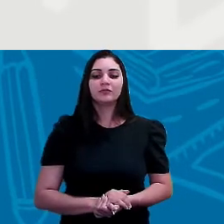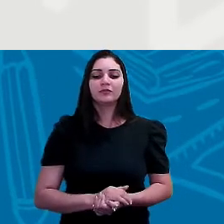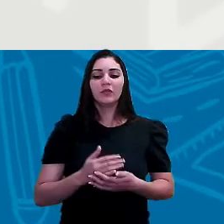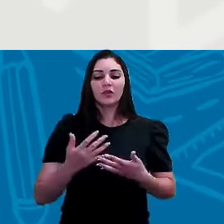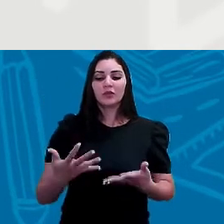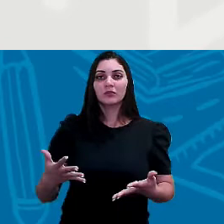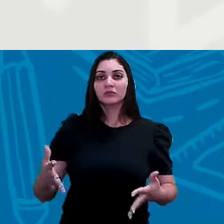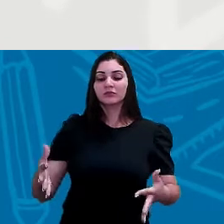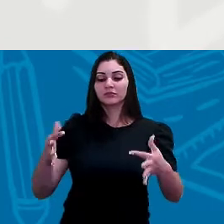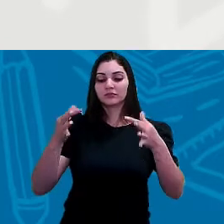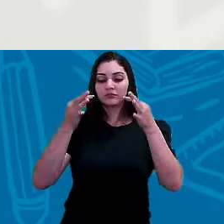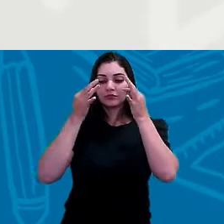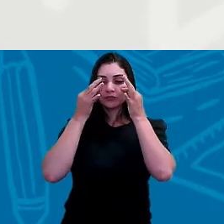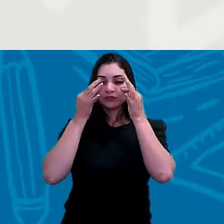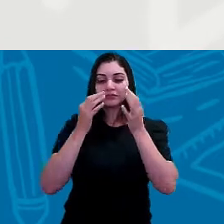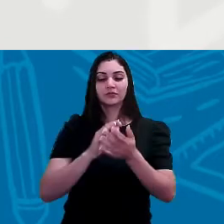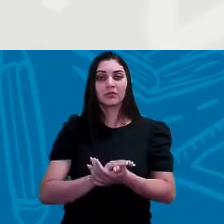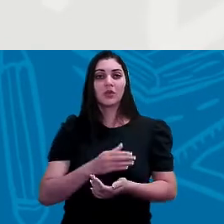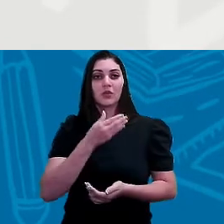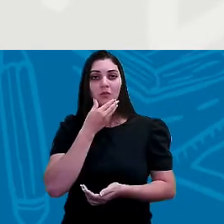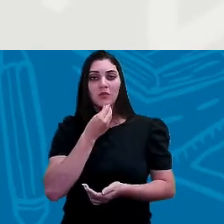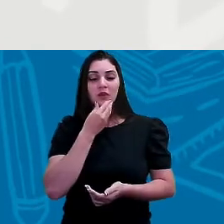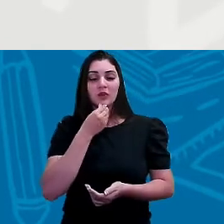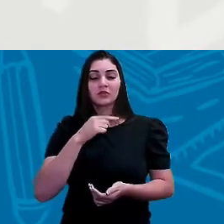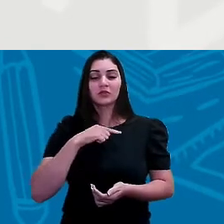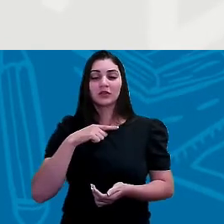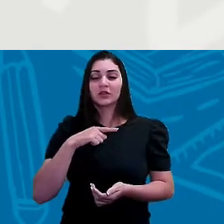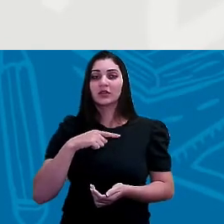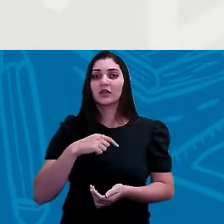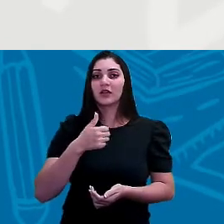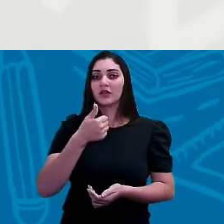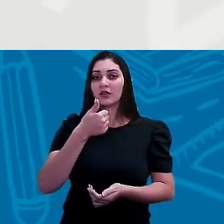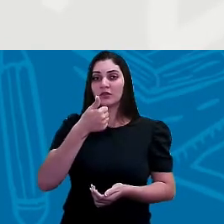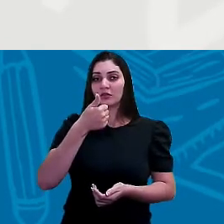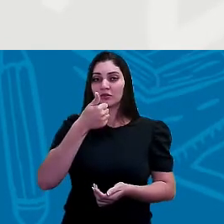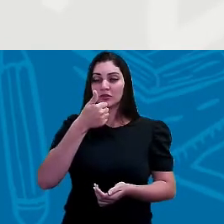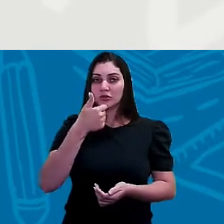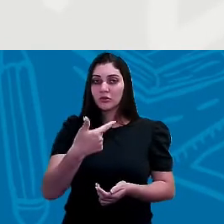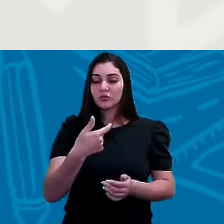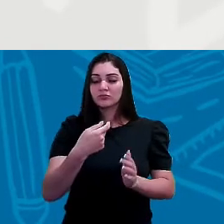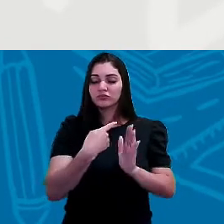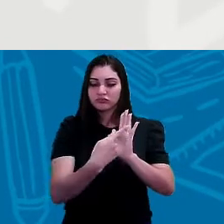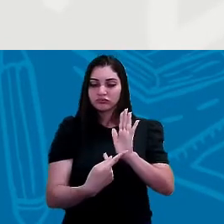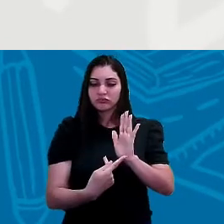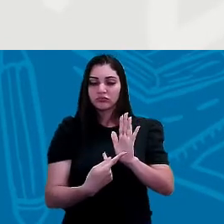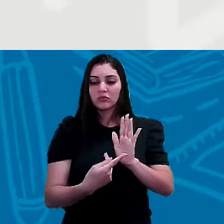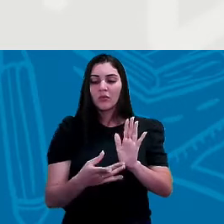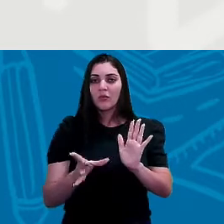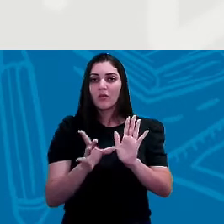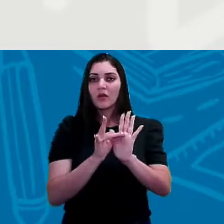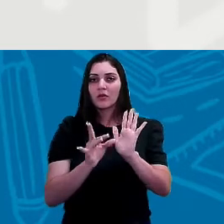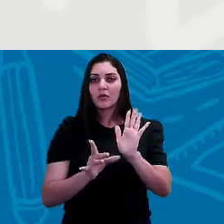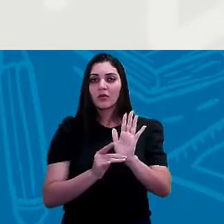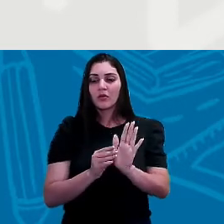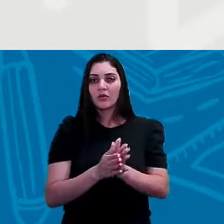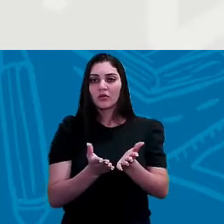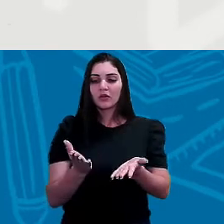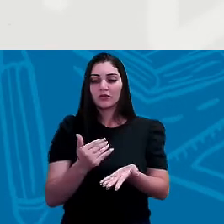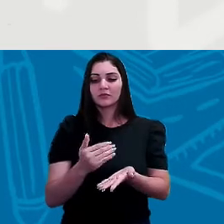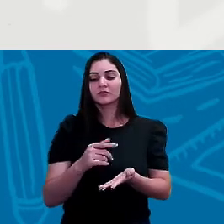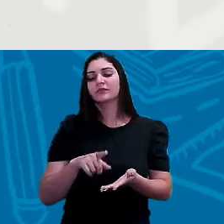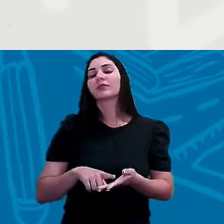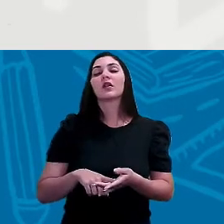presta atenção. Arthur tinha 12 figurinhas para colocar em um álbum. Arthur colocou a quarta parte